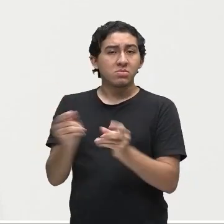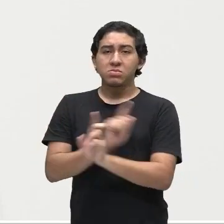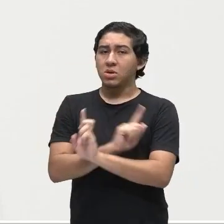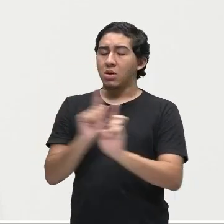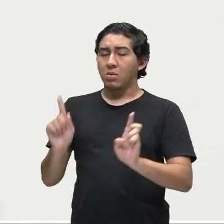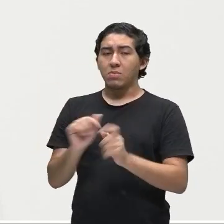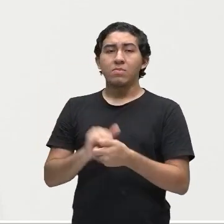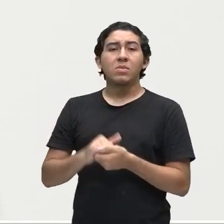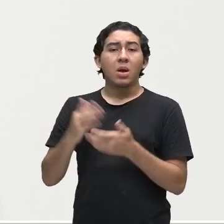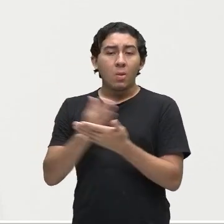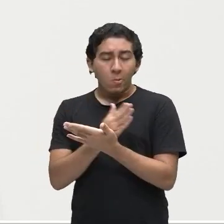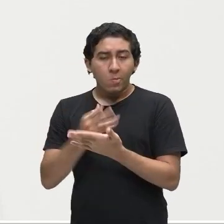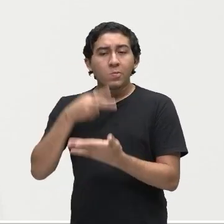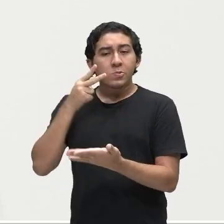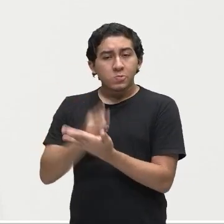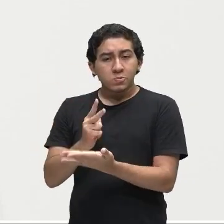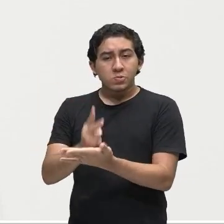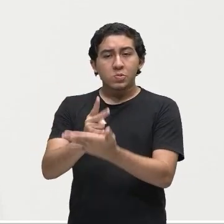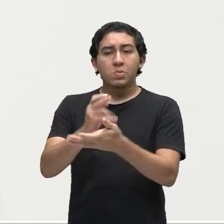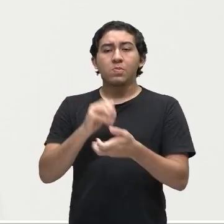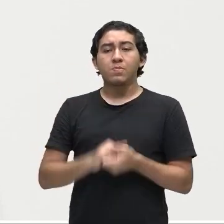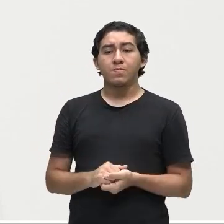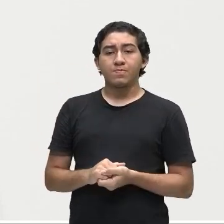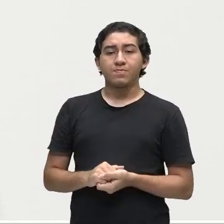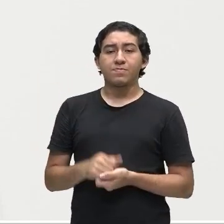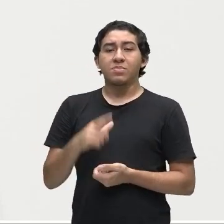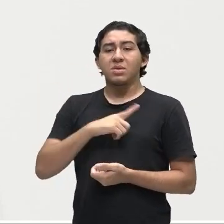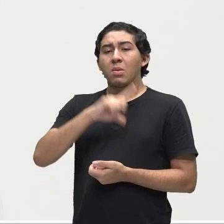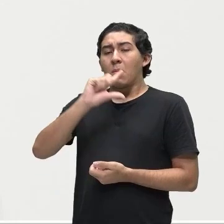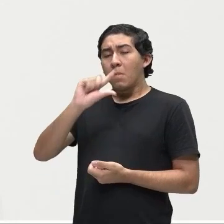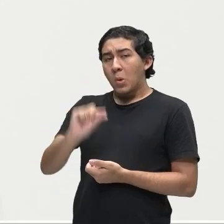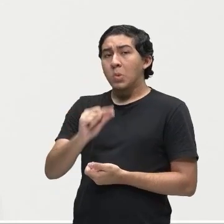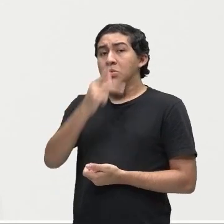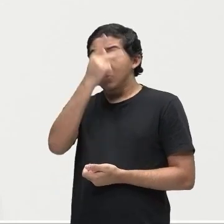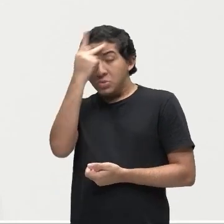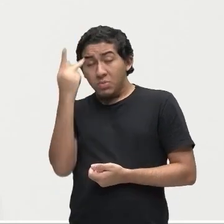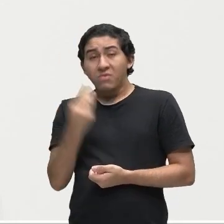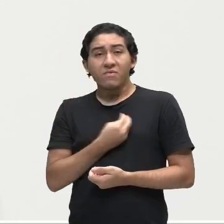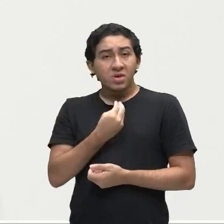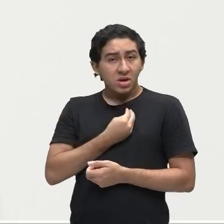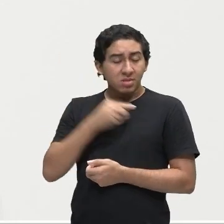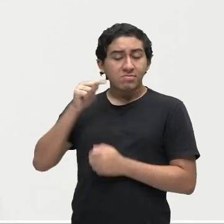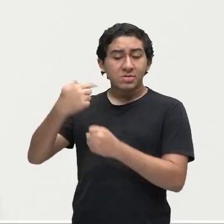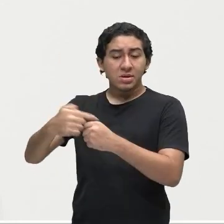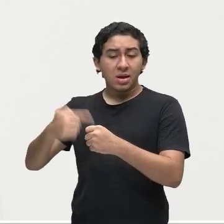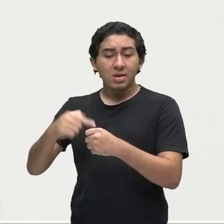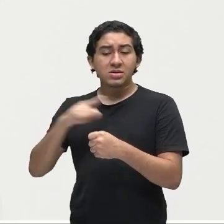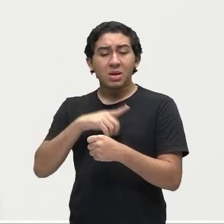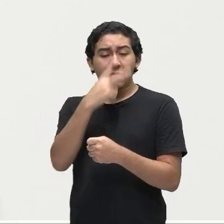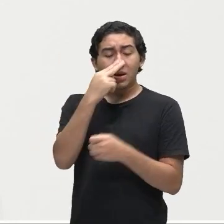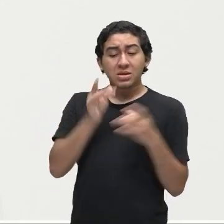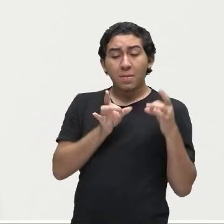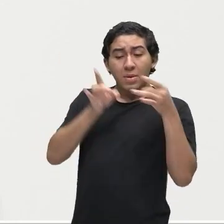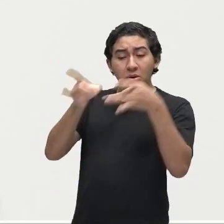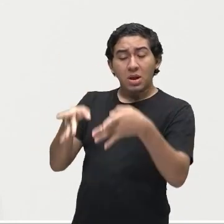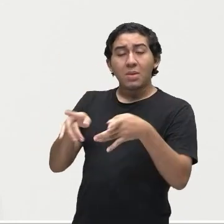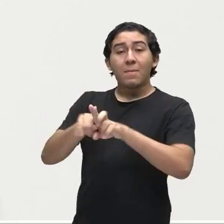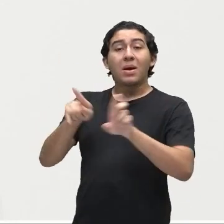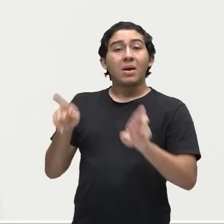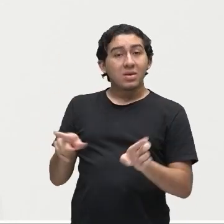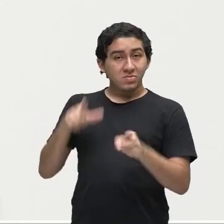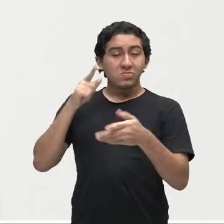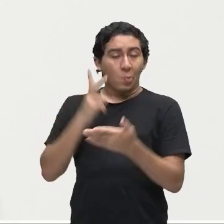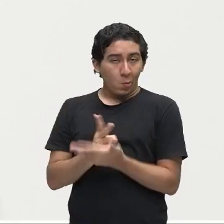algumas ainda iriam resistir. Pouca gente morando nessa cidade, essas cidades meio que abandonadas, mas ainda iriam